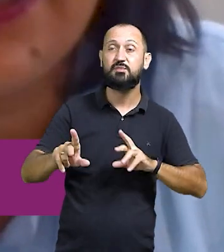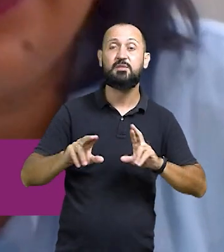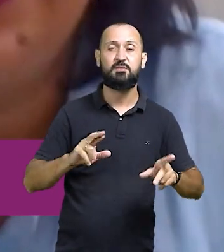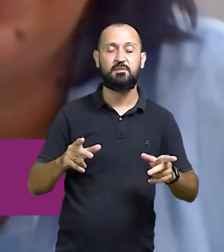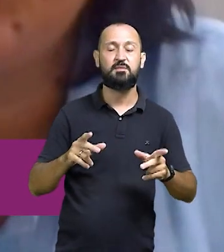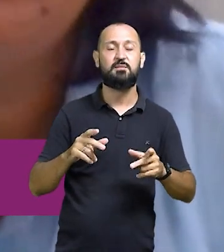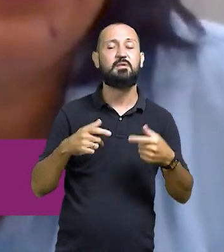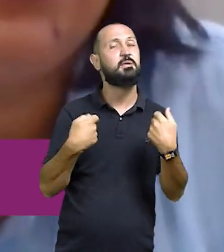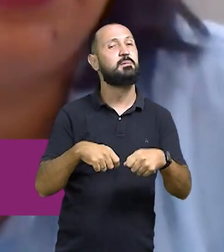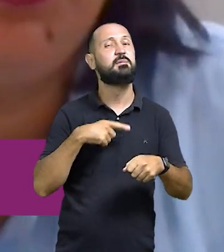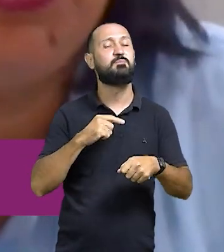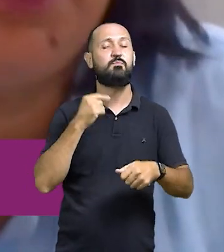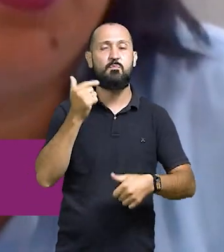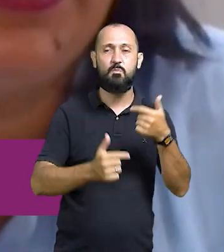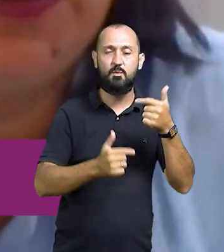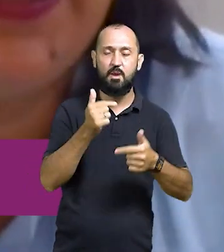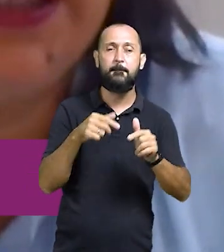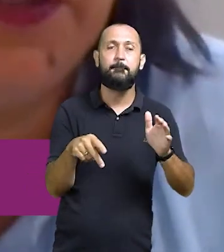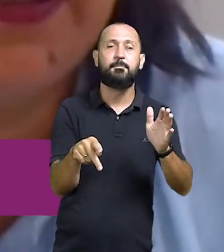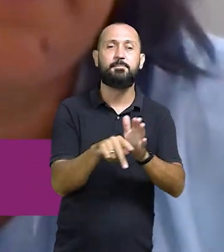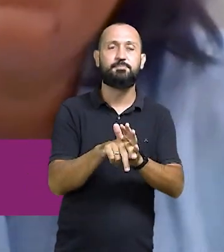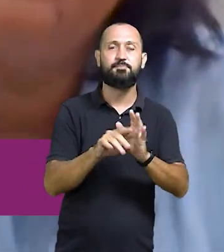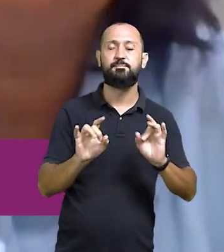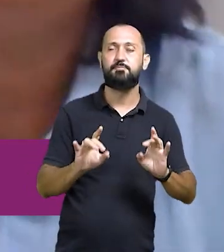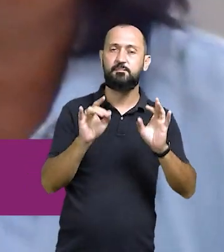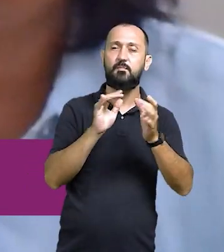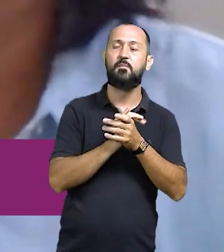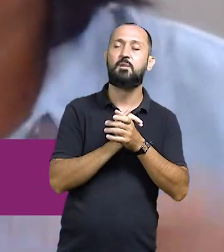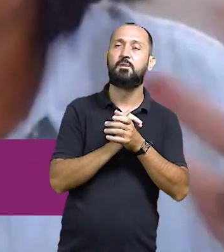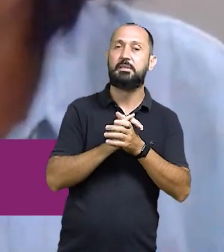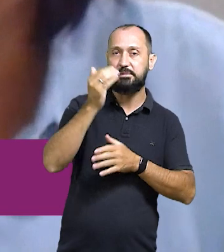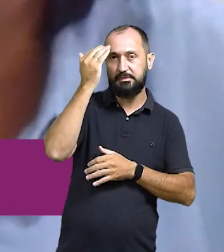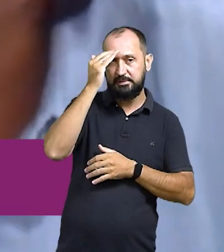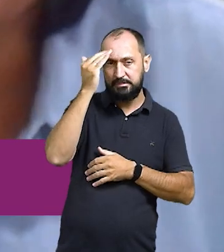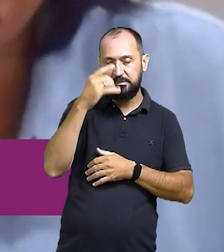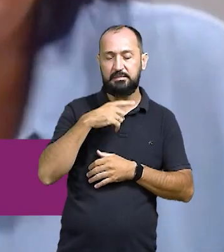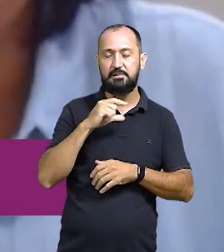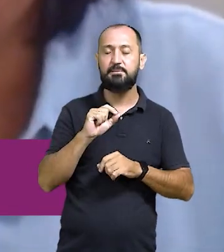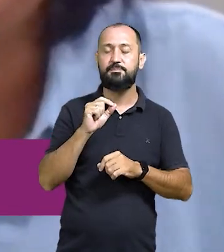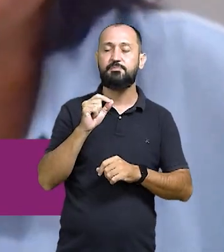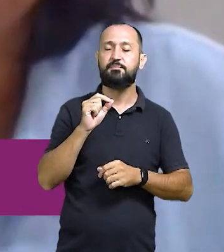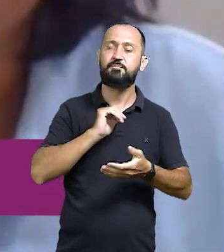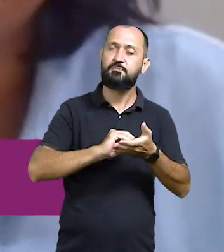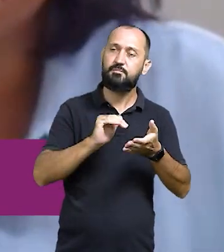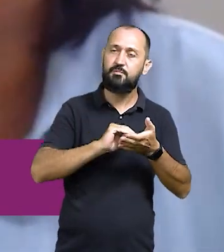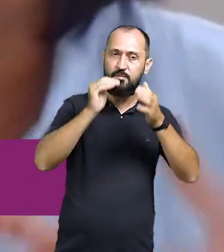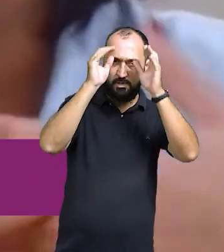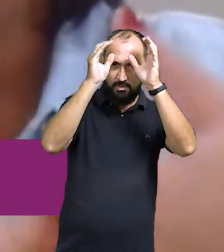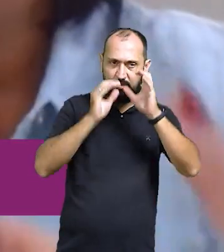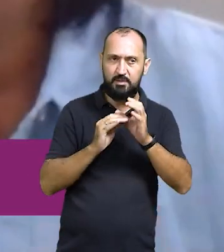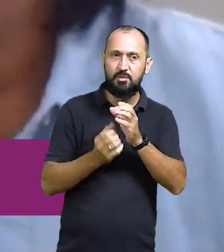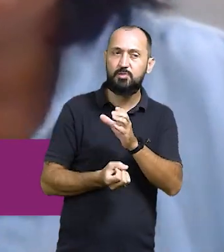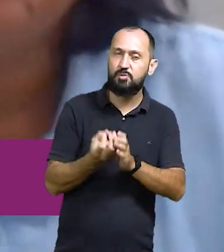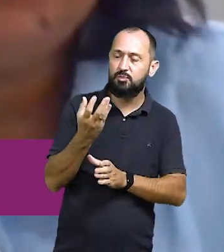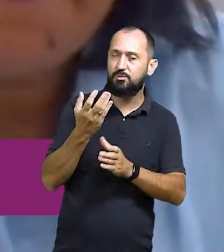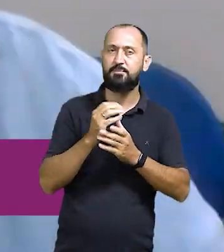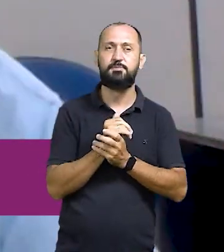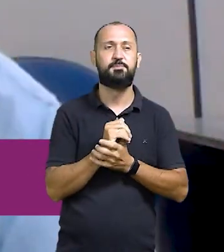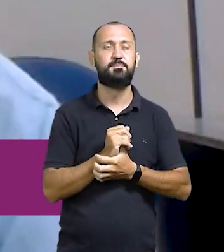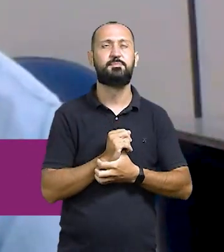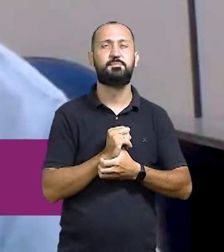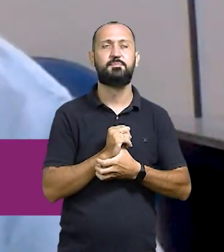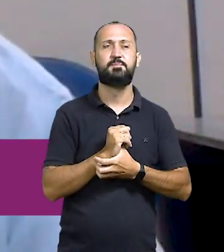cidadã, porque somos, a história nos excluiu, né? Toda a história da humanidade acaba